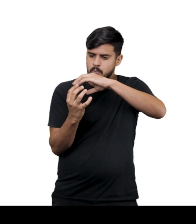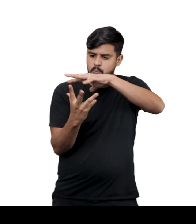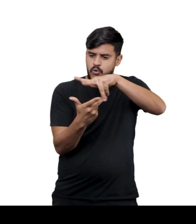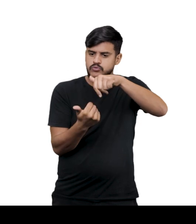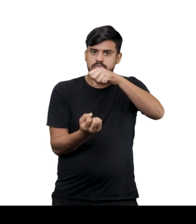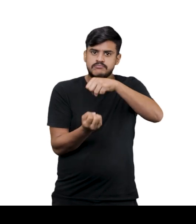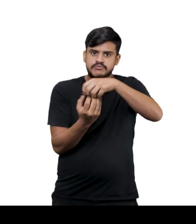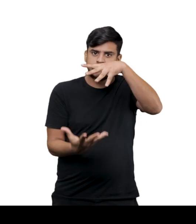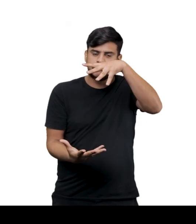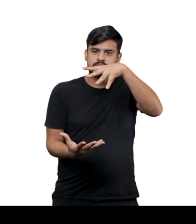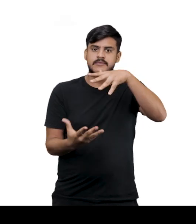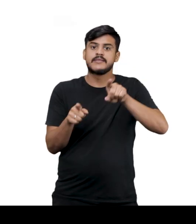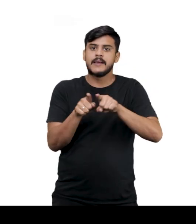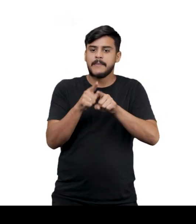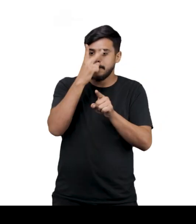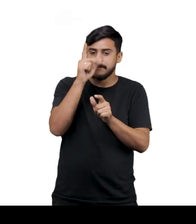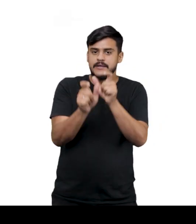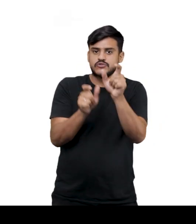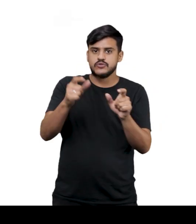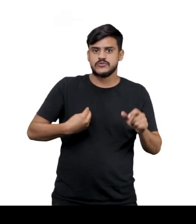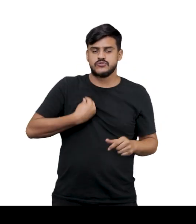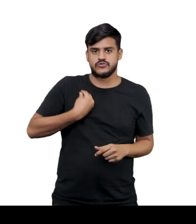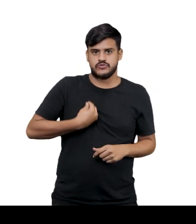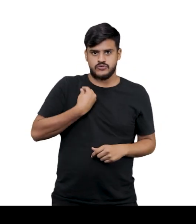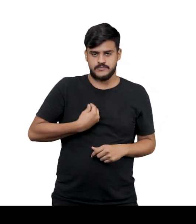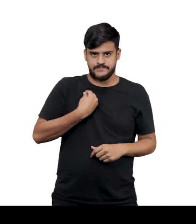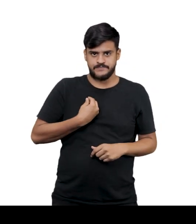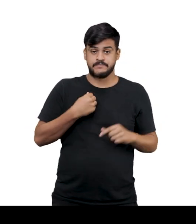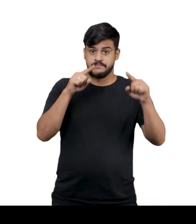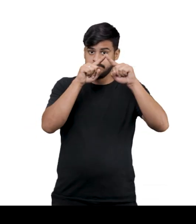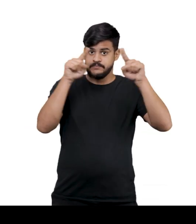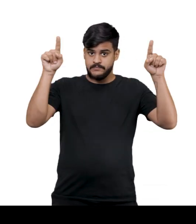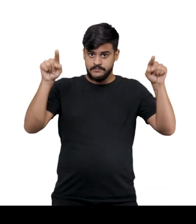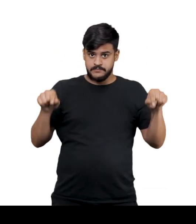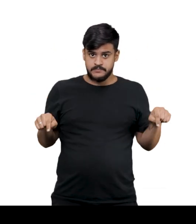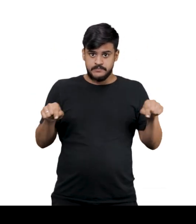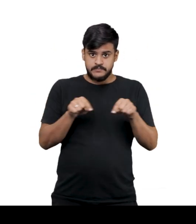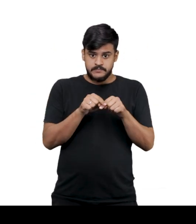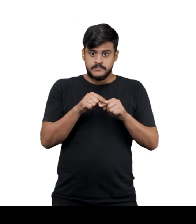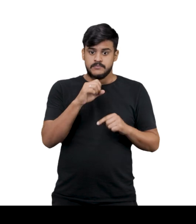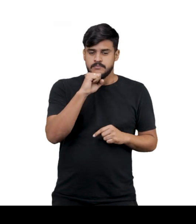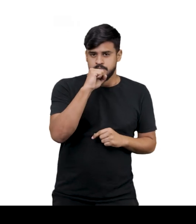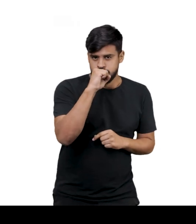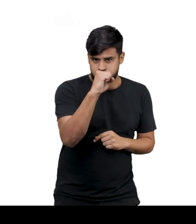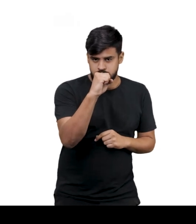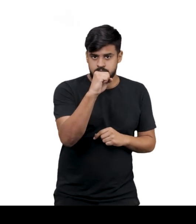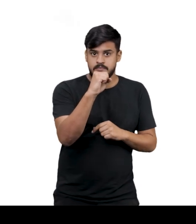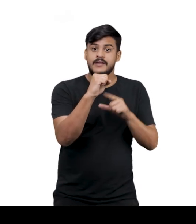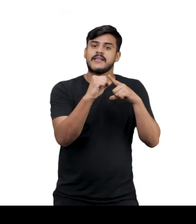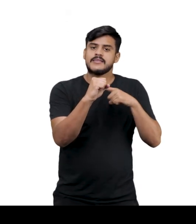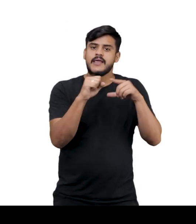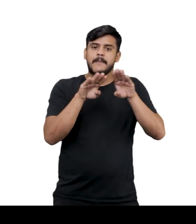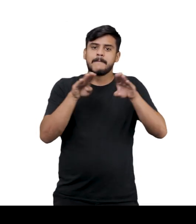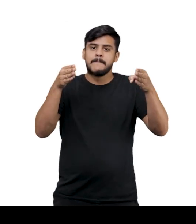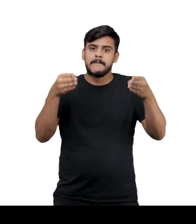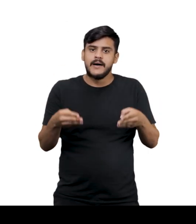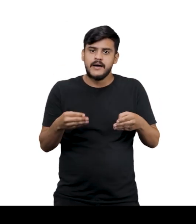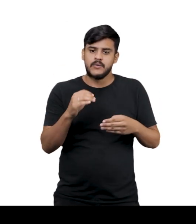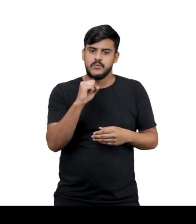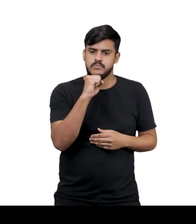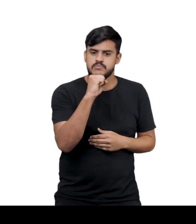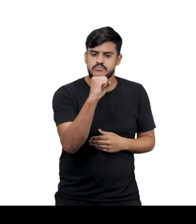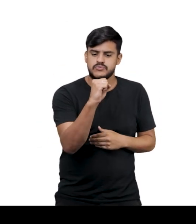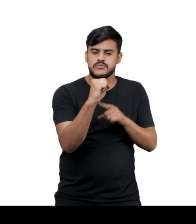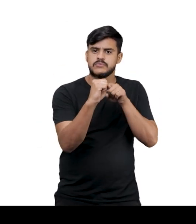mundo e dos seres que nele habitam. No centro da composição da obra de Dayara Tucano, o Kumuro